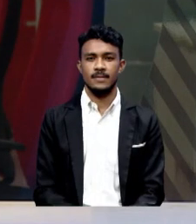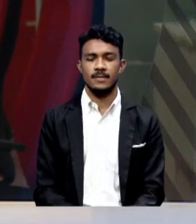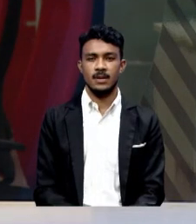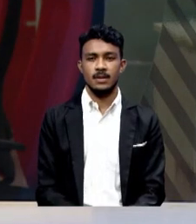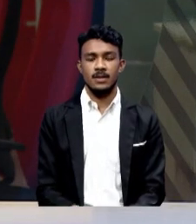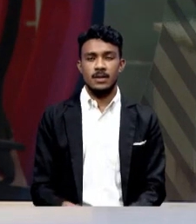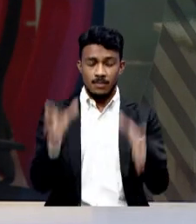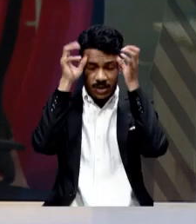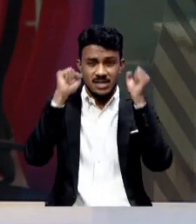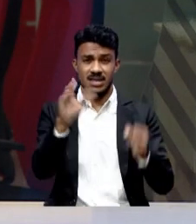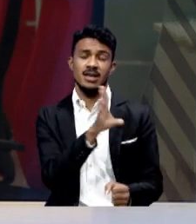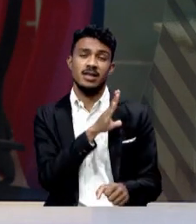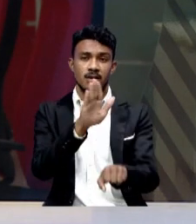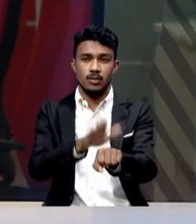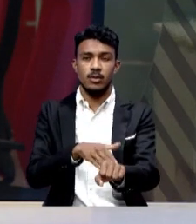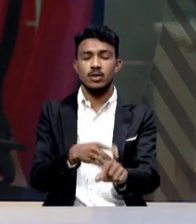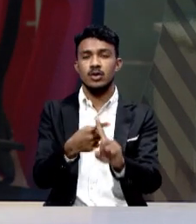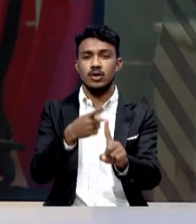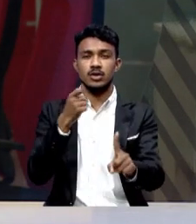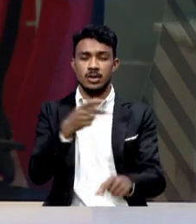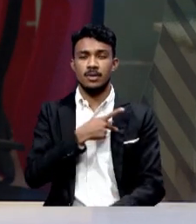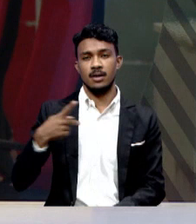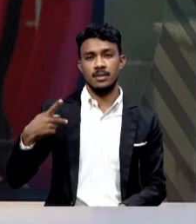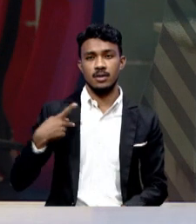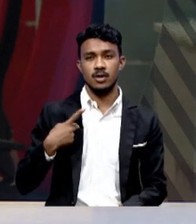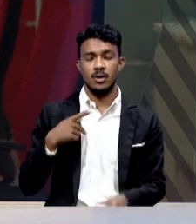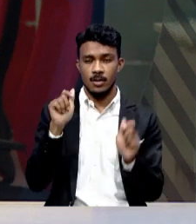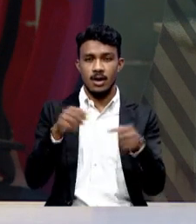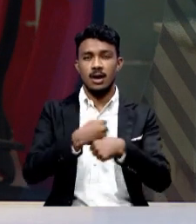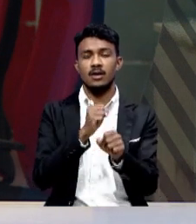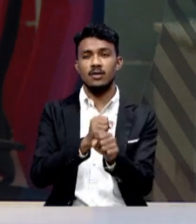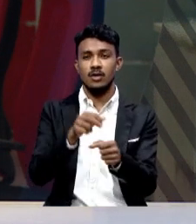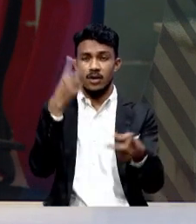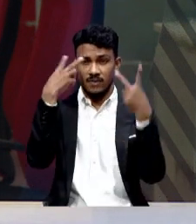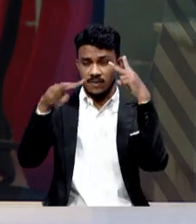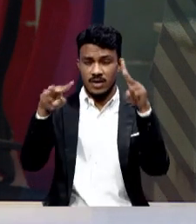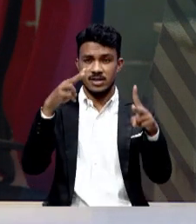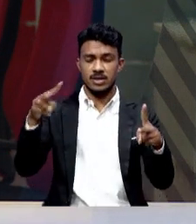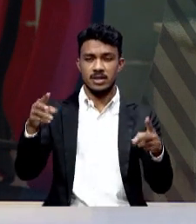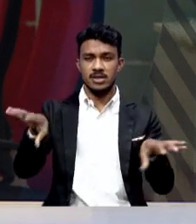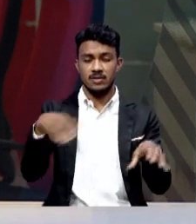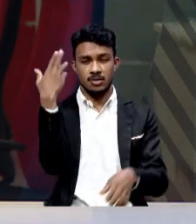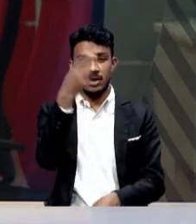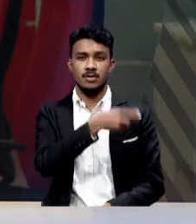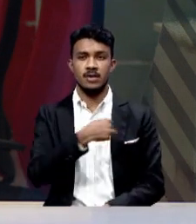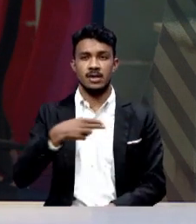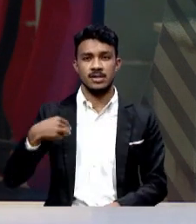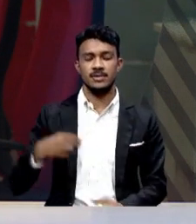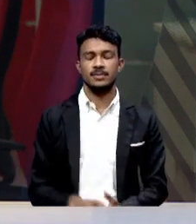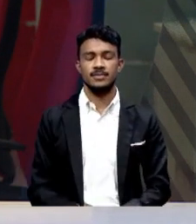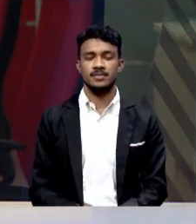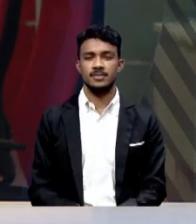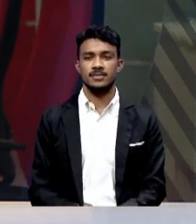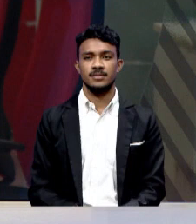Presidente da República reimpediu a autorização russa parlamento ato halal viagem serviço ba Indonésia.